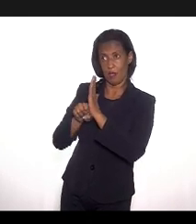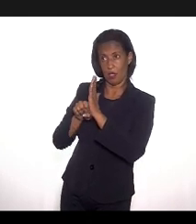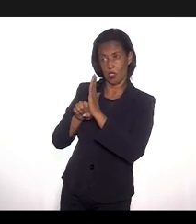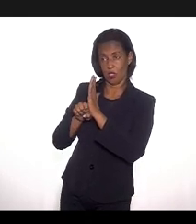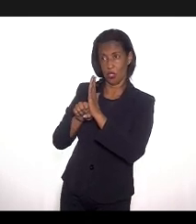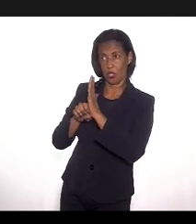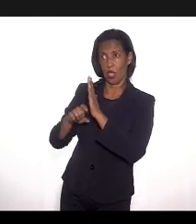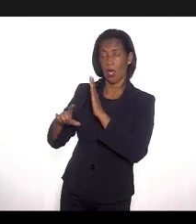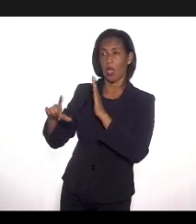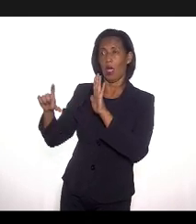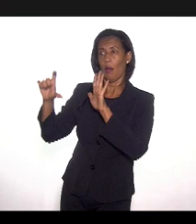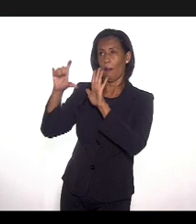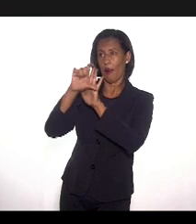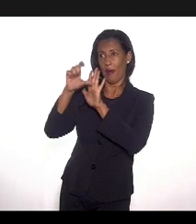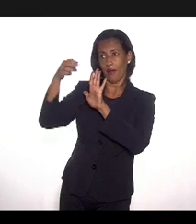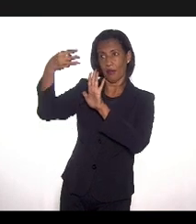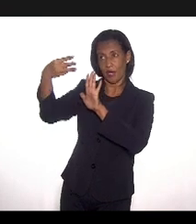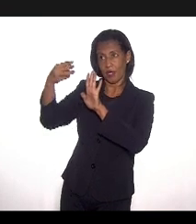parágrafos 3º e